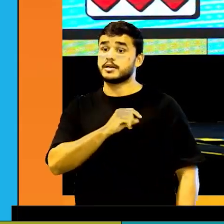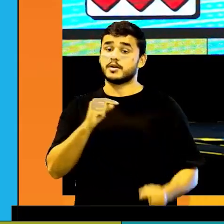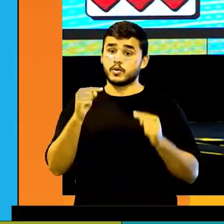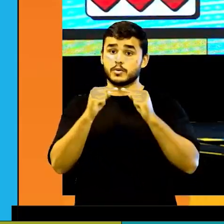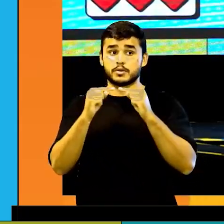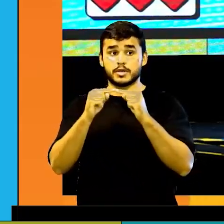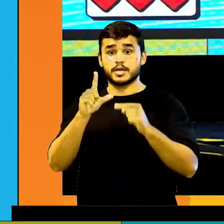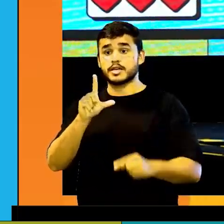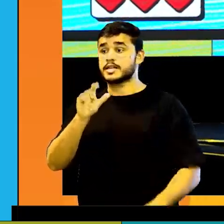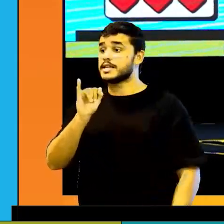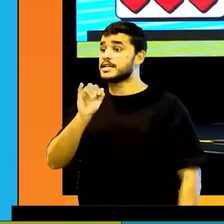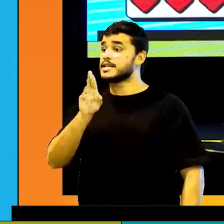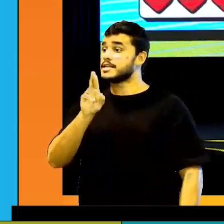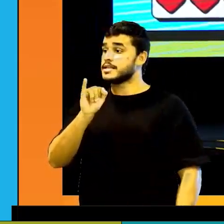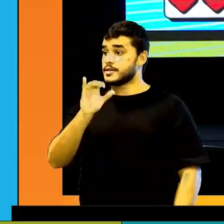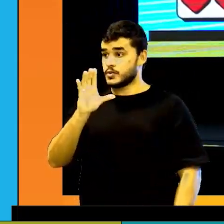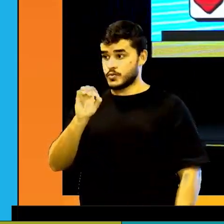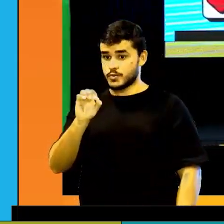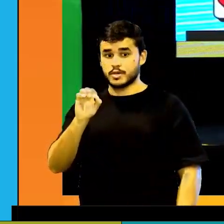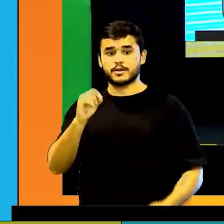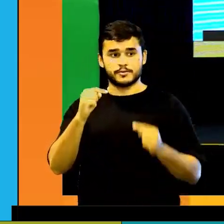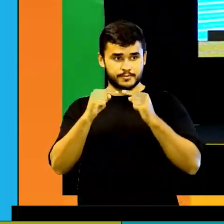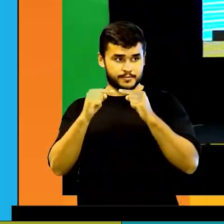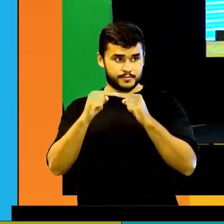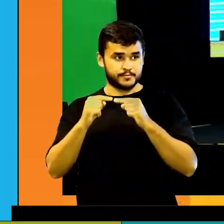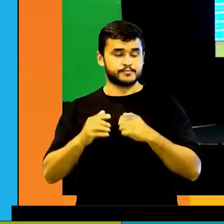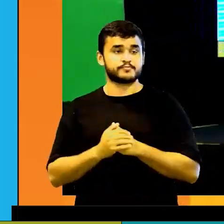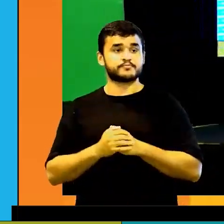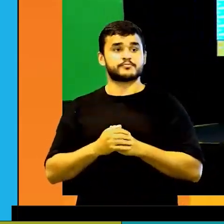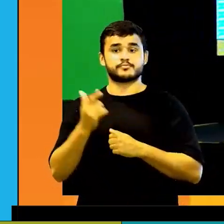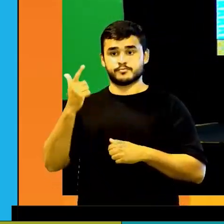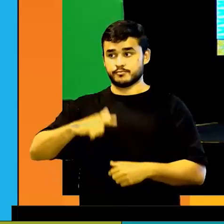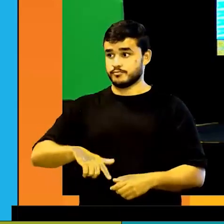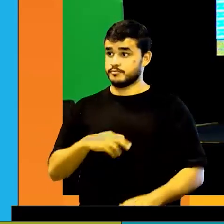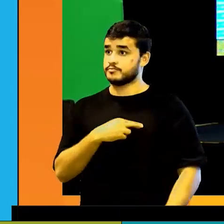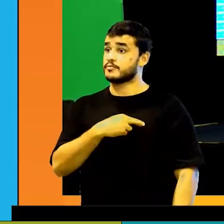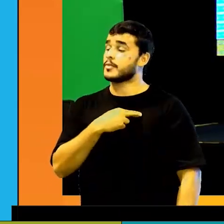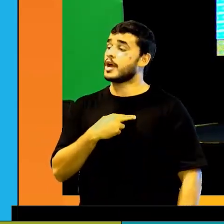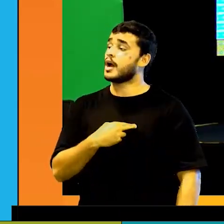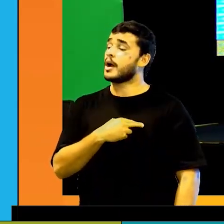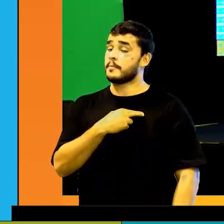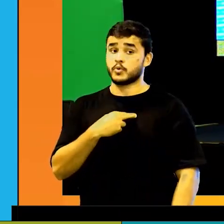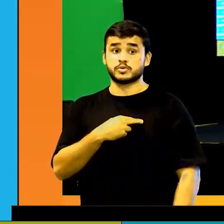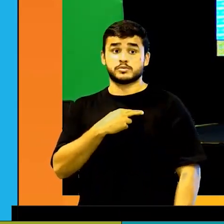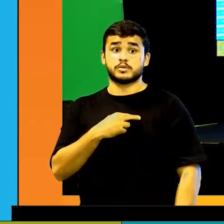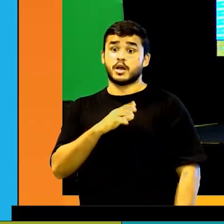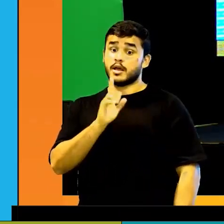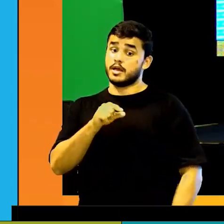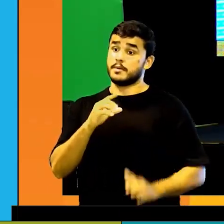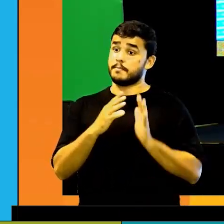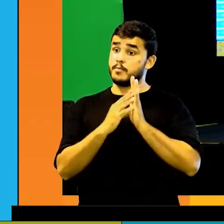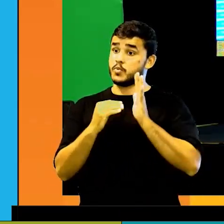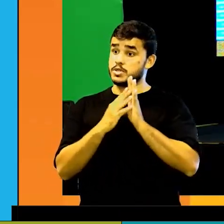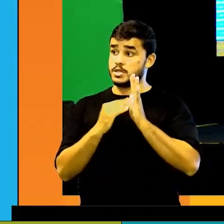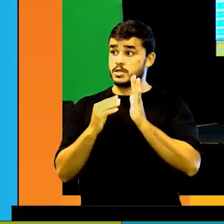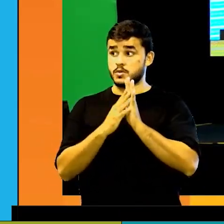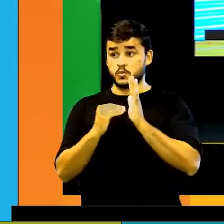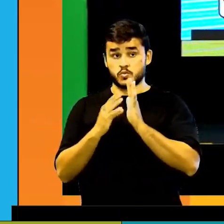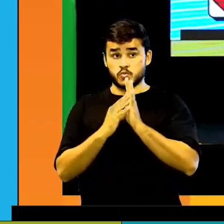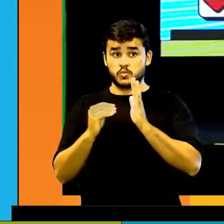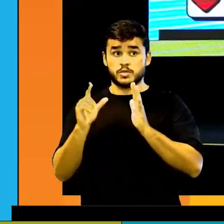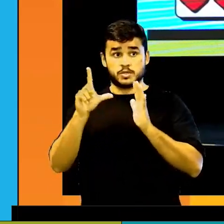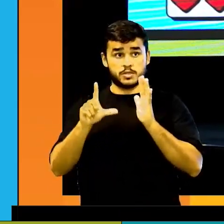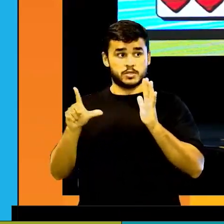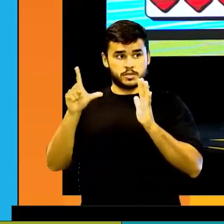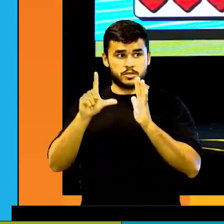lirismo. Bem, agora voltando ao romantismo como estilo de época, tá? Como escola literária.